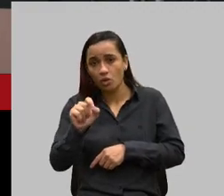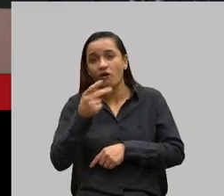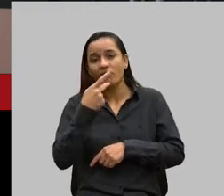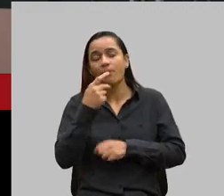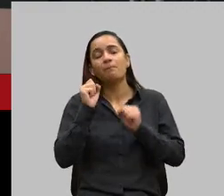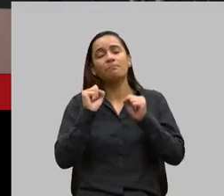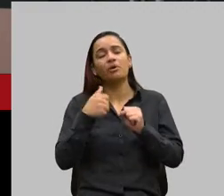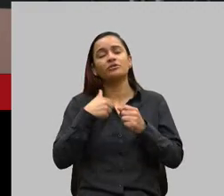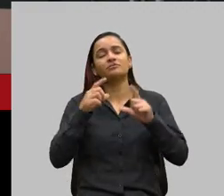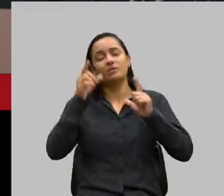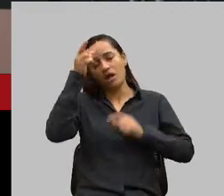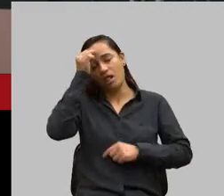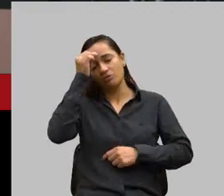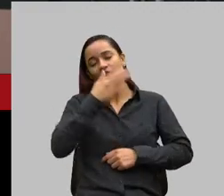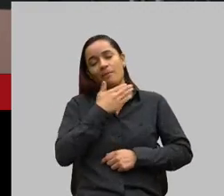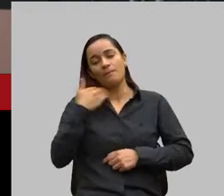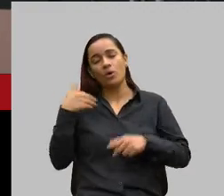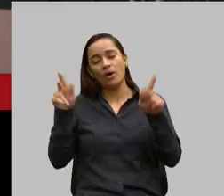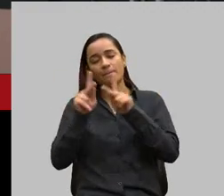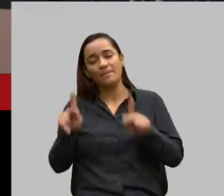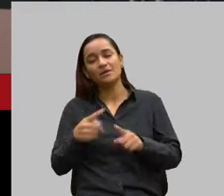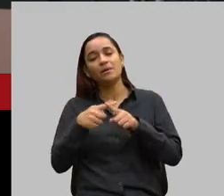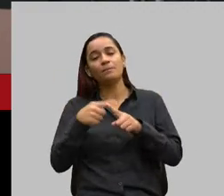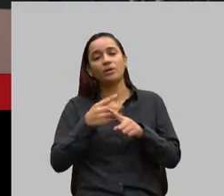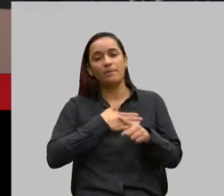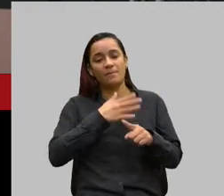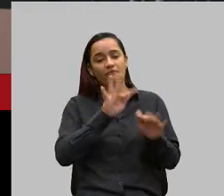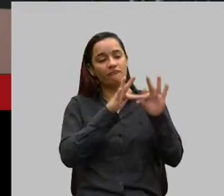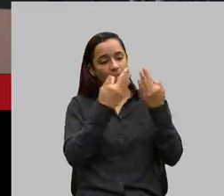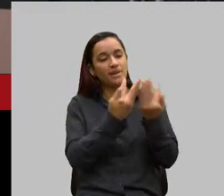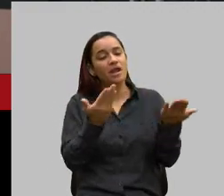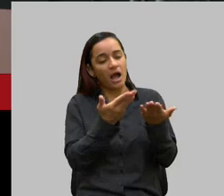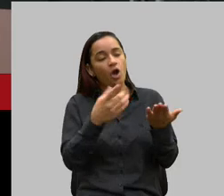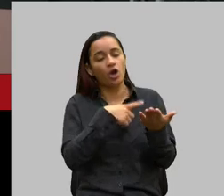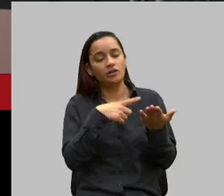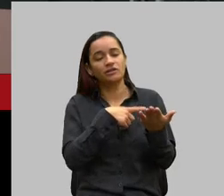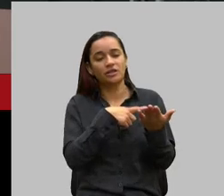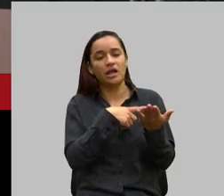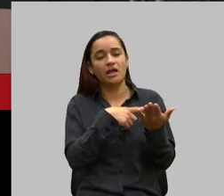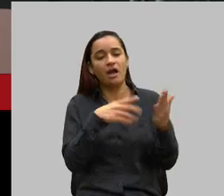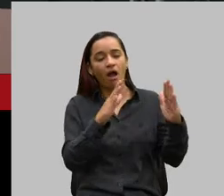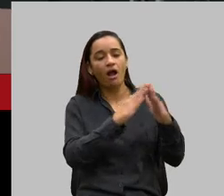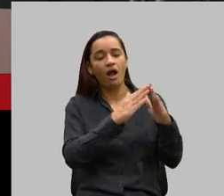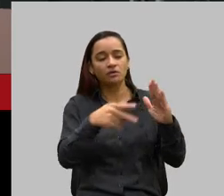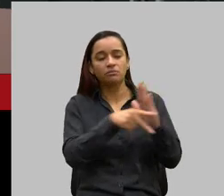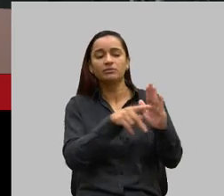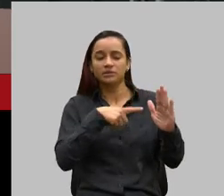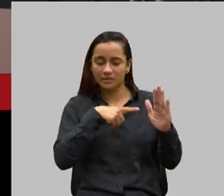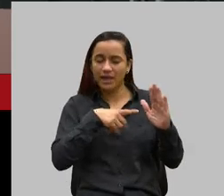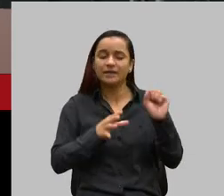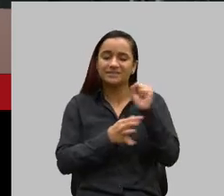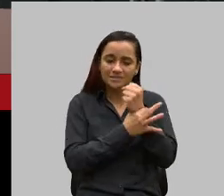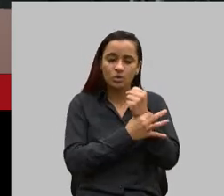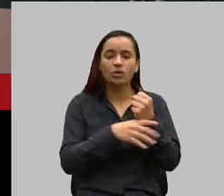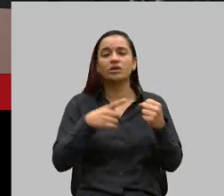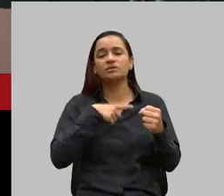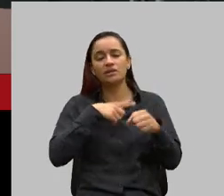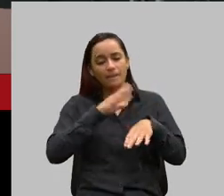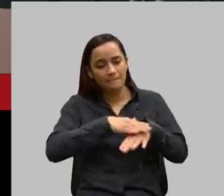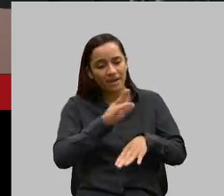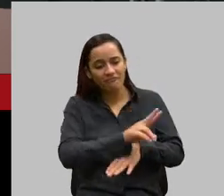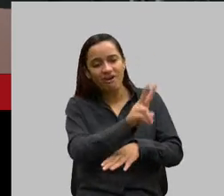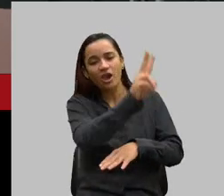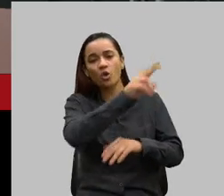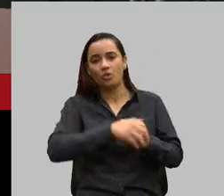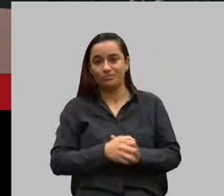a dignidade de uma herança de um patrimônio com mais segurança mais valor fica imaginando